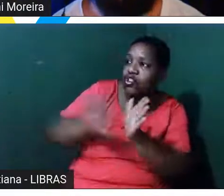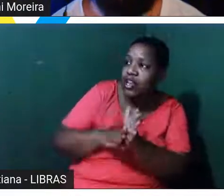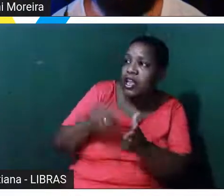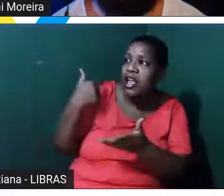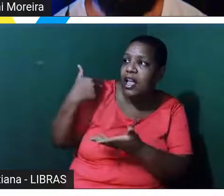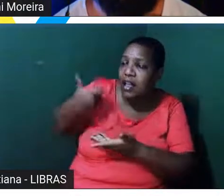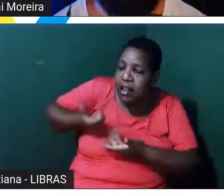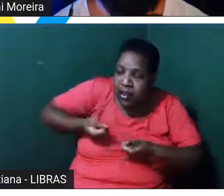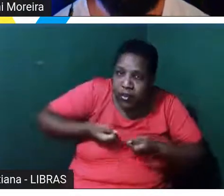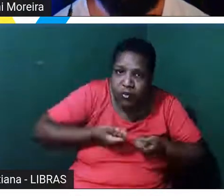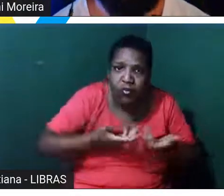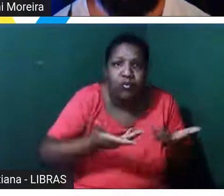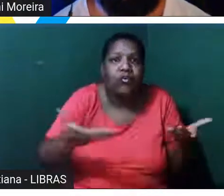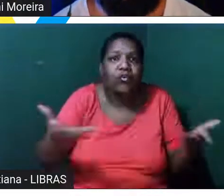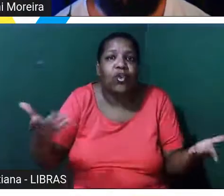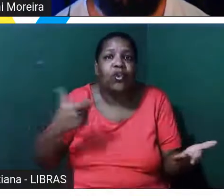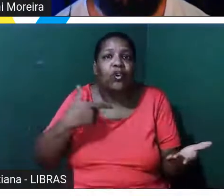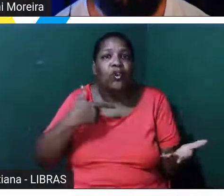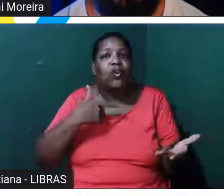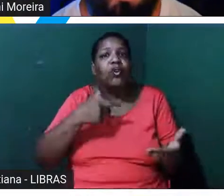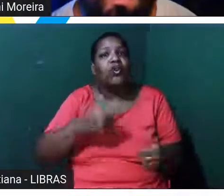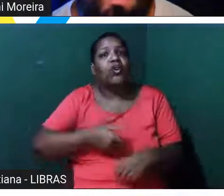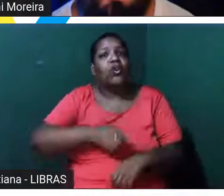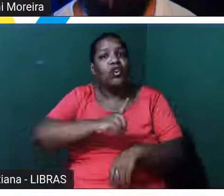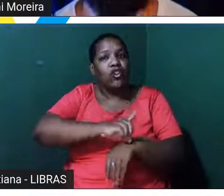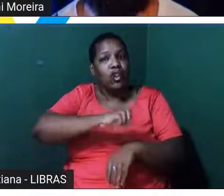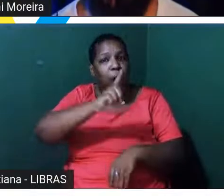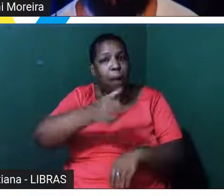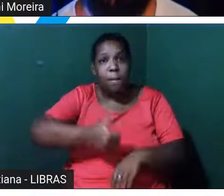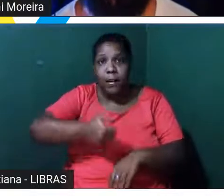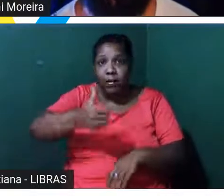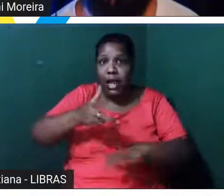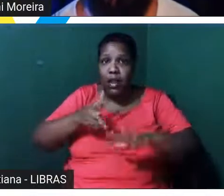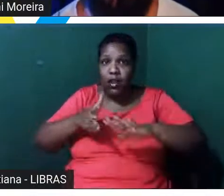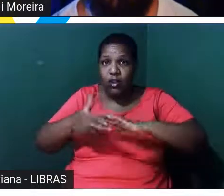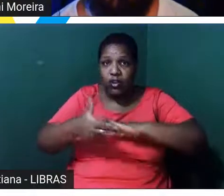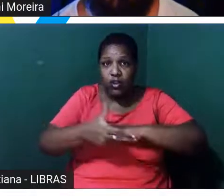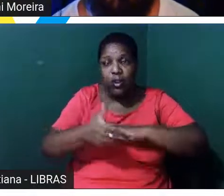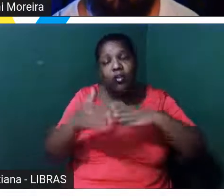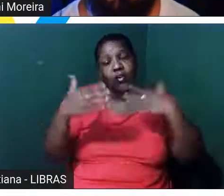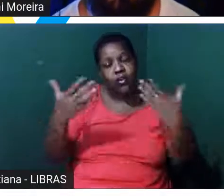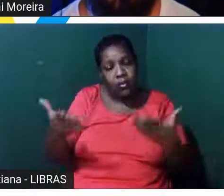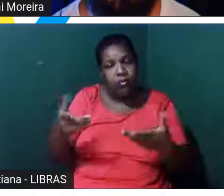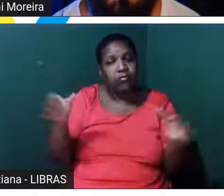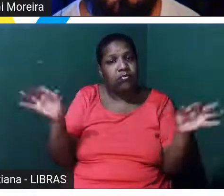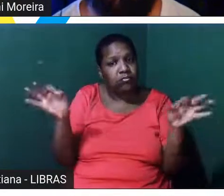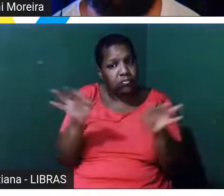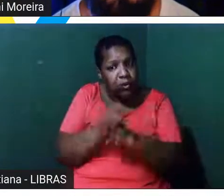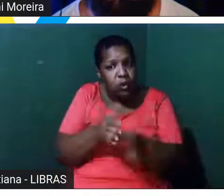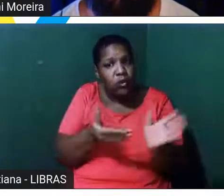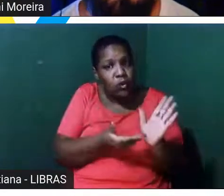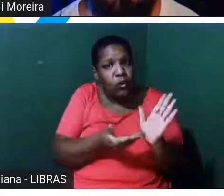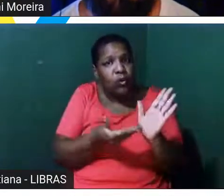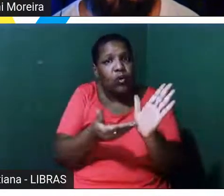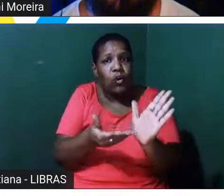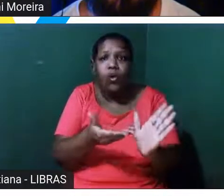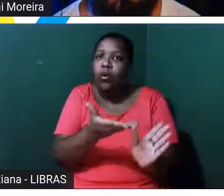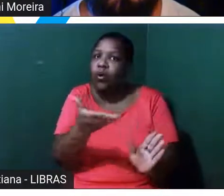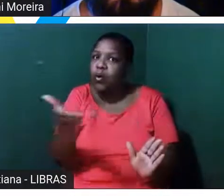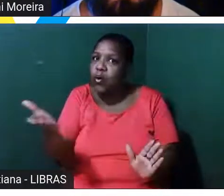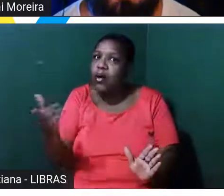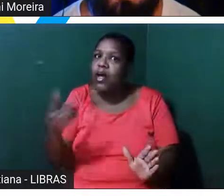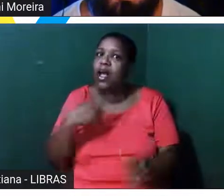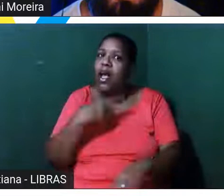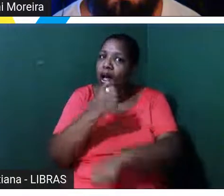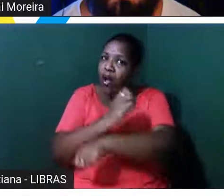no lateral que Eu dirigi e foi o primeiro material que digitei e alguns instantes e Barrancos o pronto não pagou o de